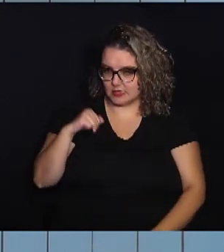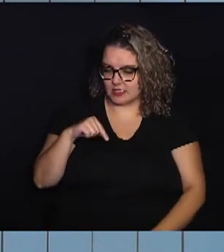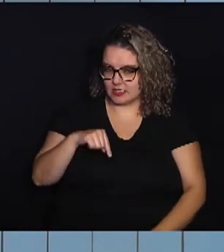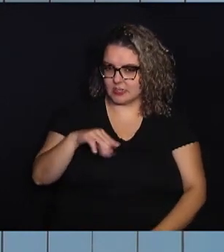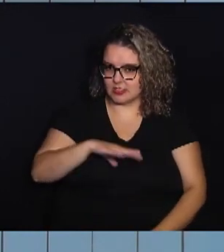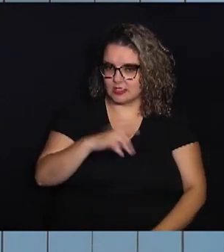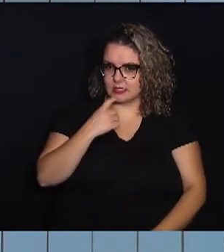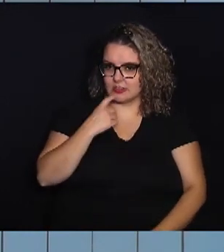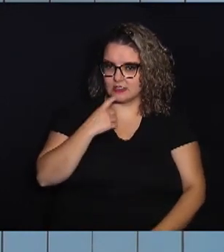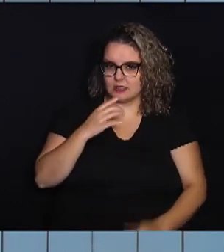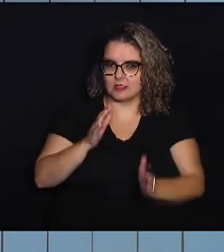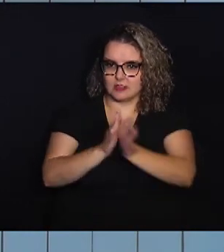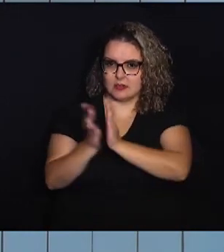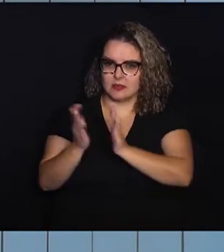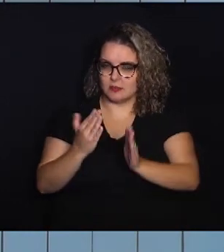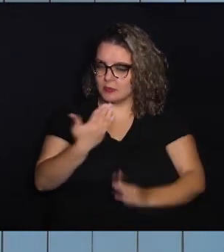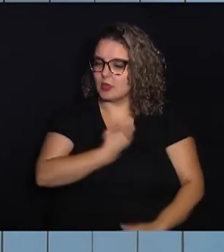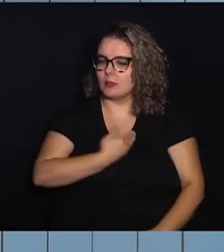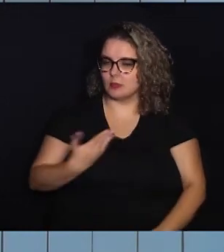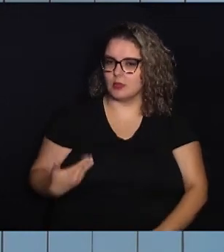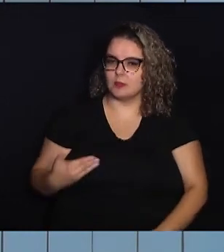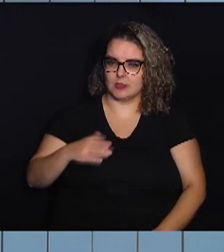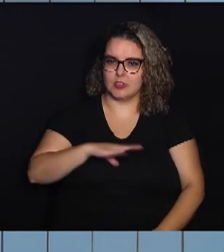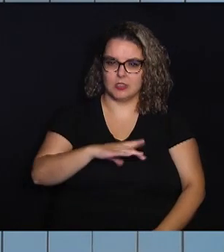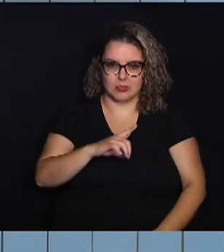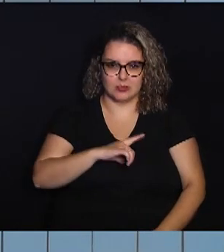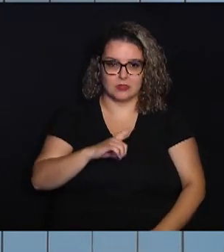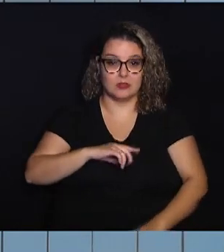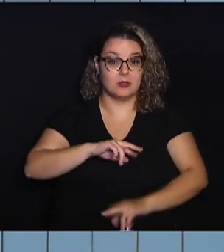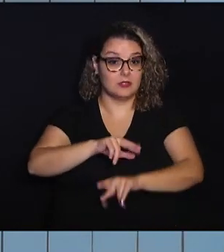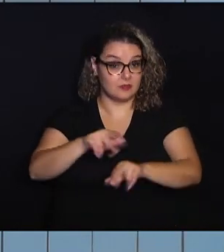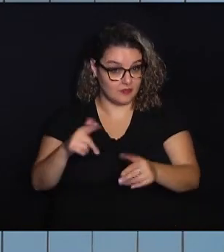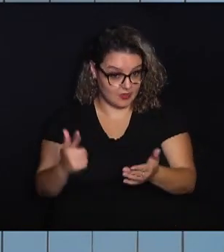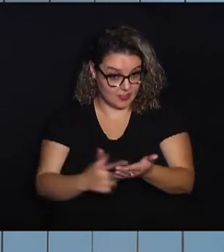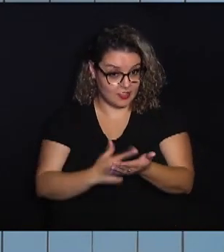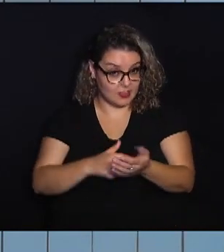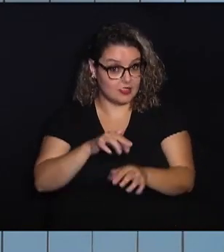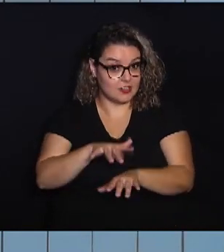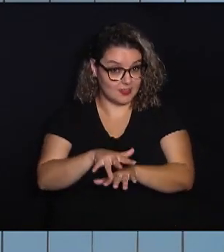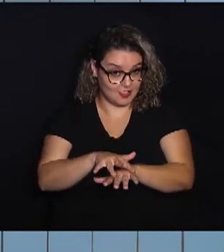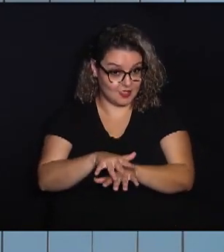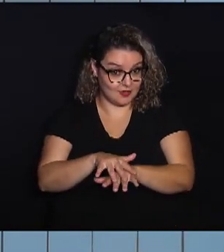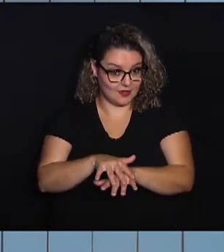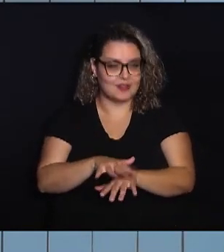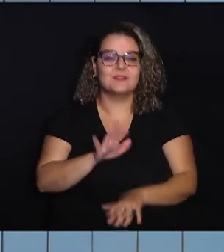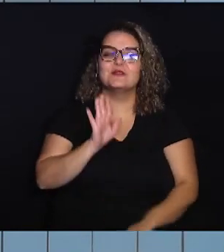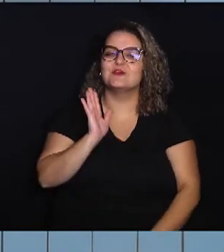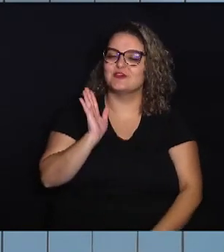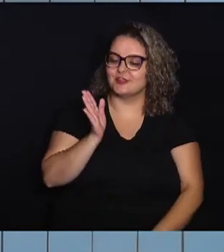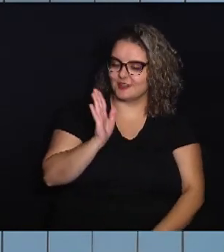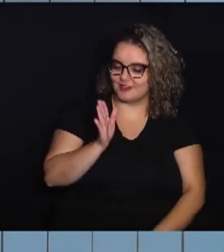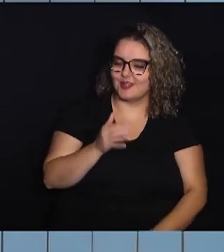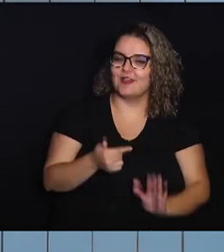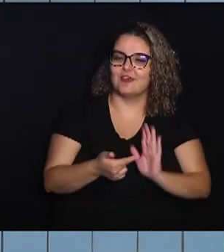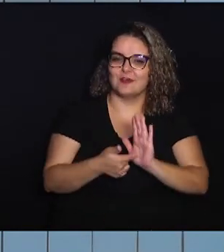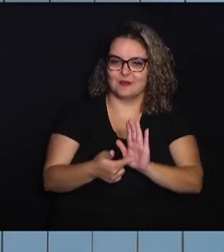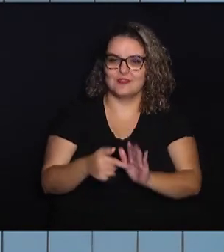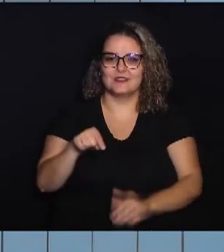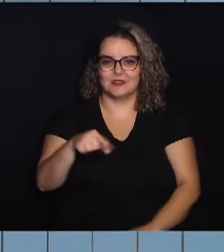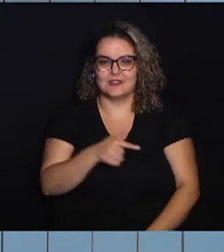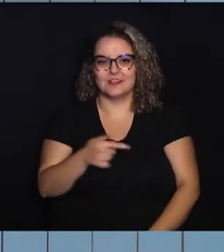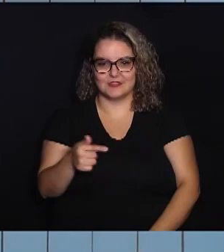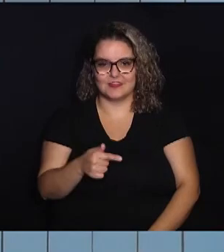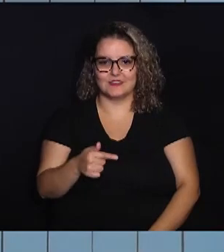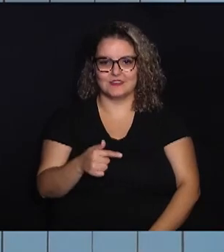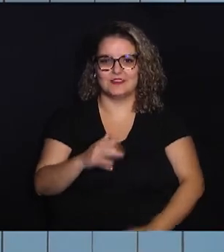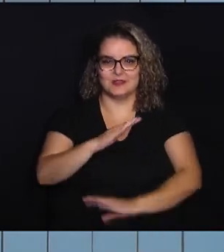Biblioteca Pública Municipal, ela tem vários livros em braille. A gente vai mostrar ainda essa semana aqui